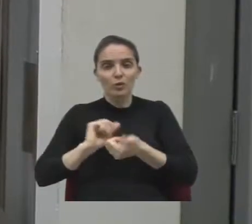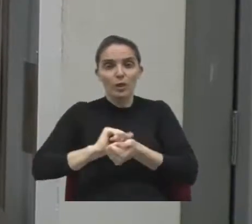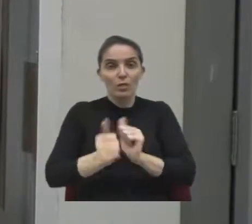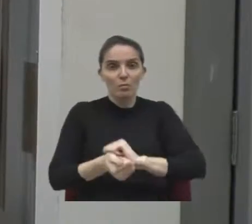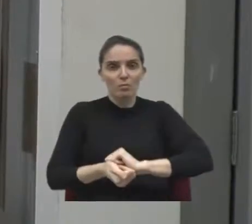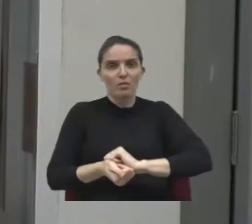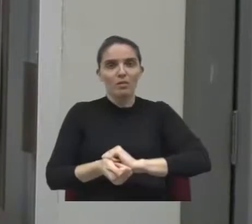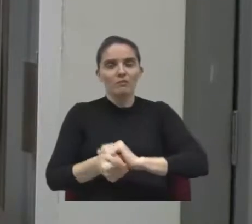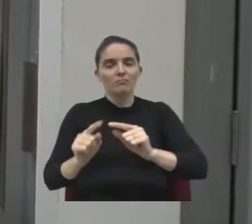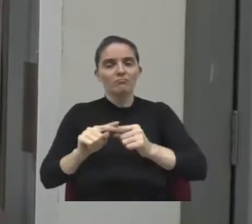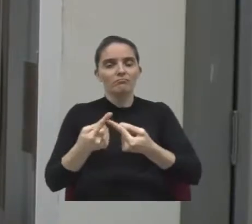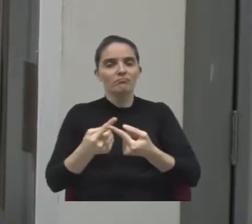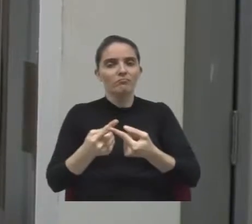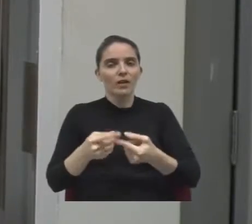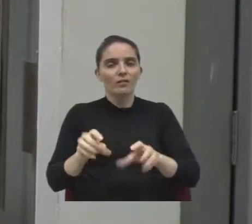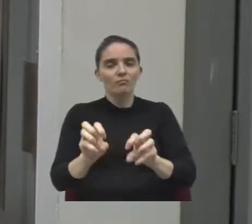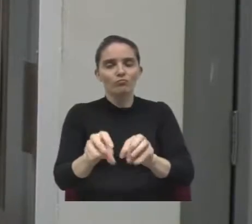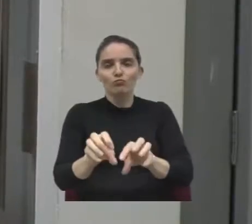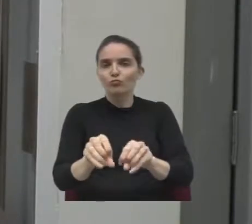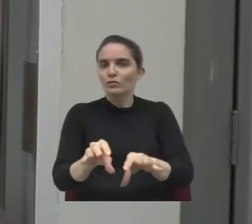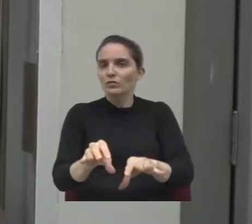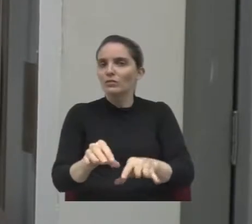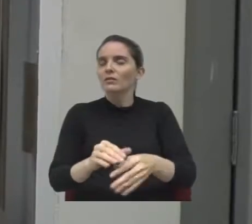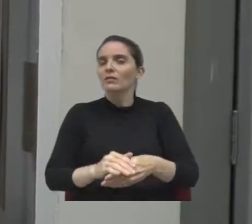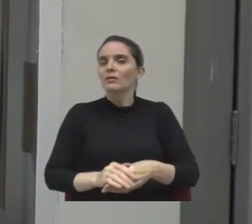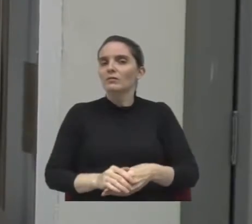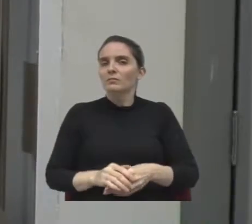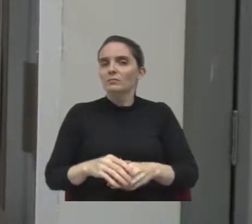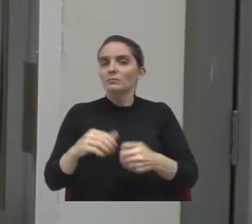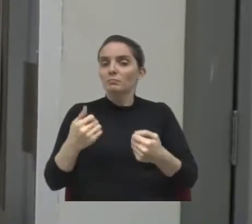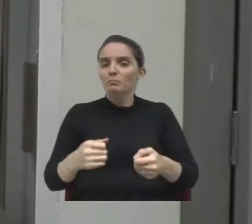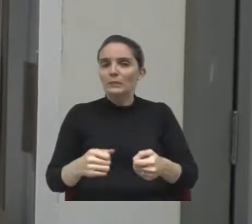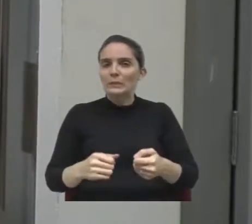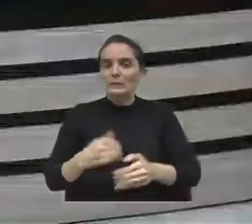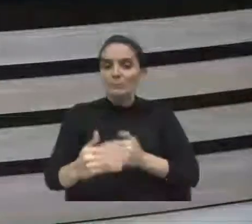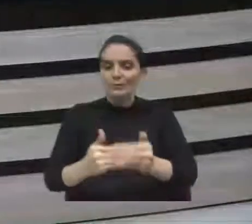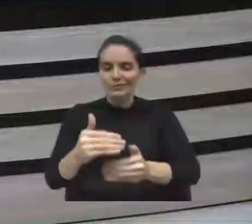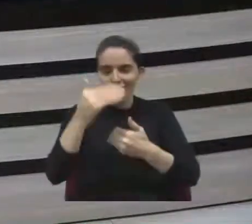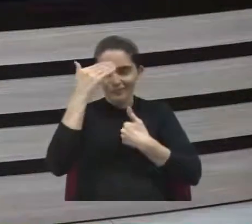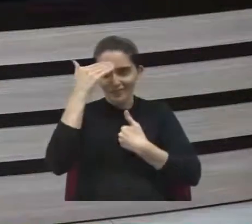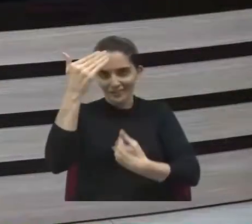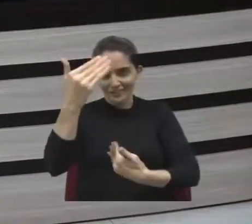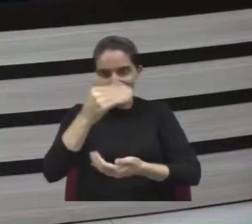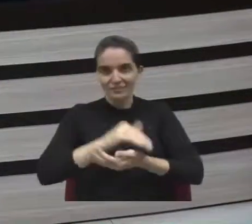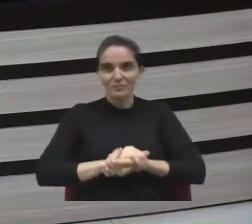processo educativo, a gente, ao mesmo tempo, não pode perder. Muito obrigada.